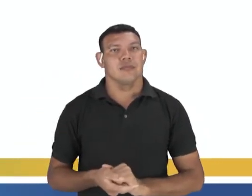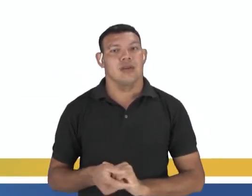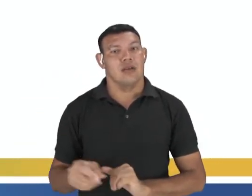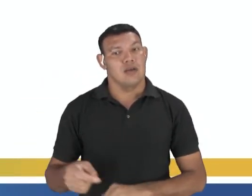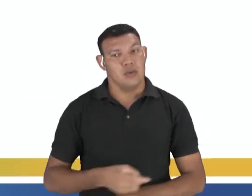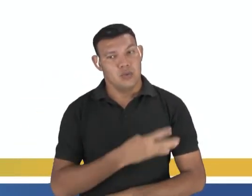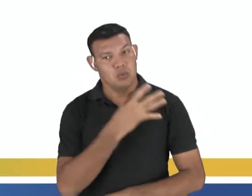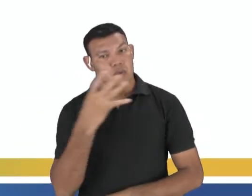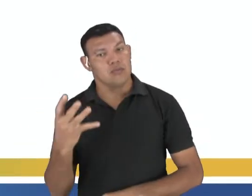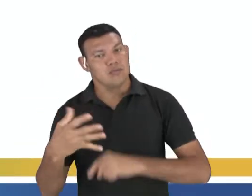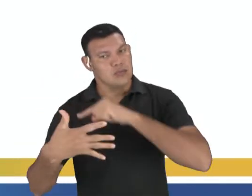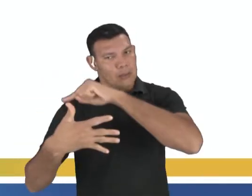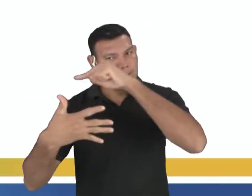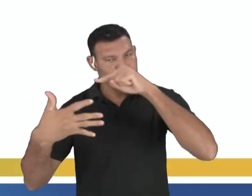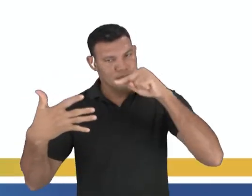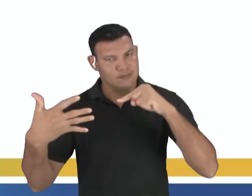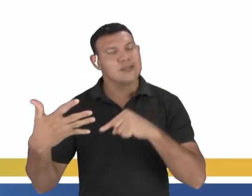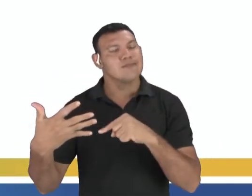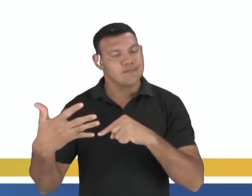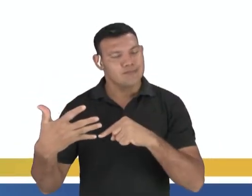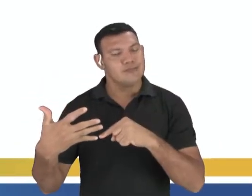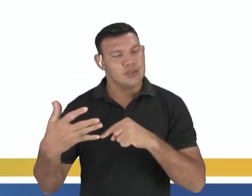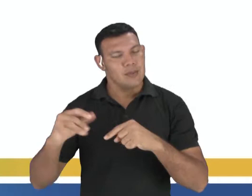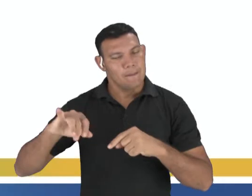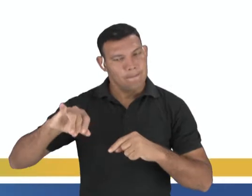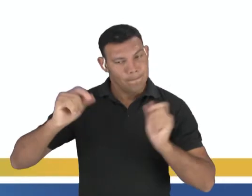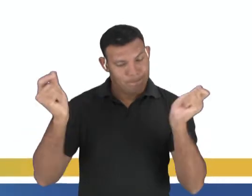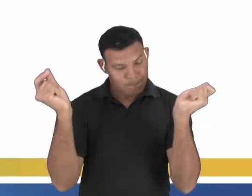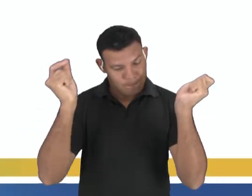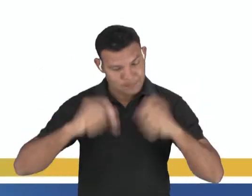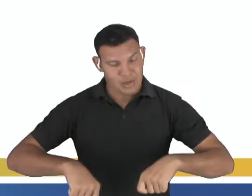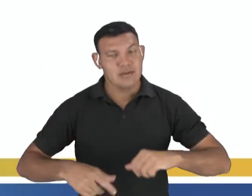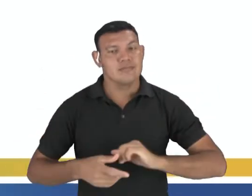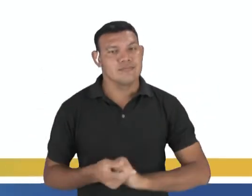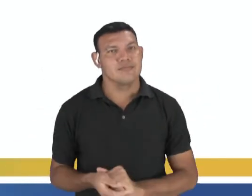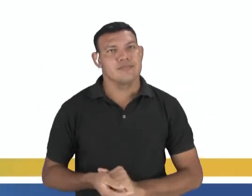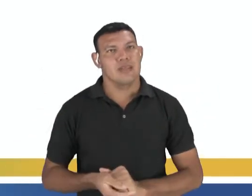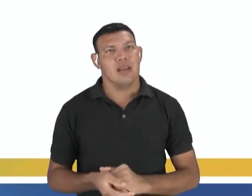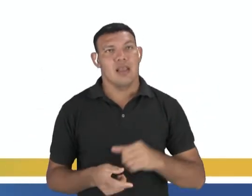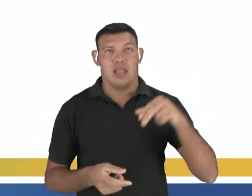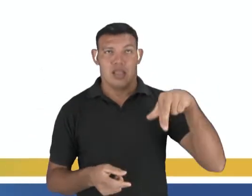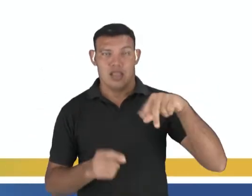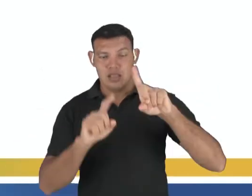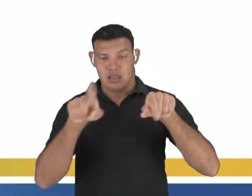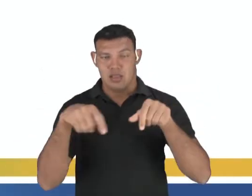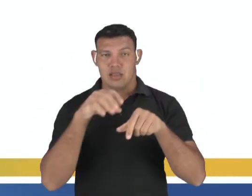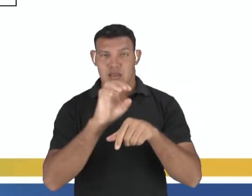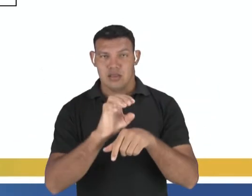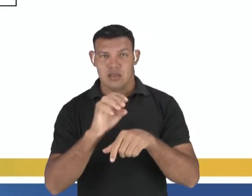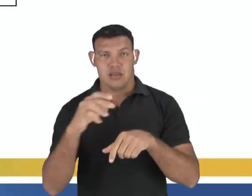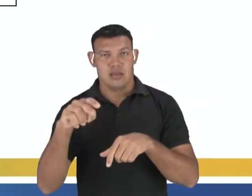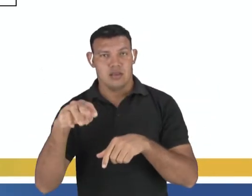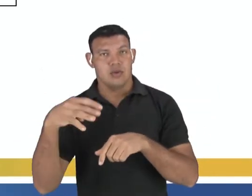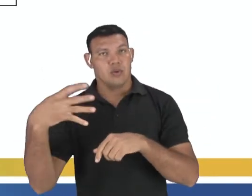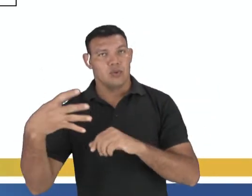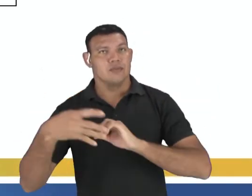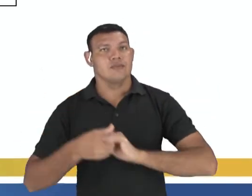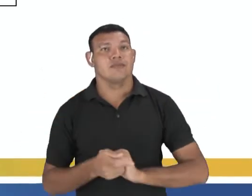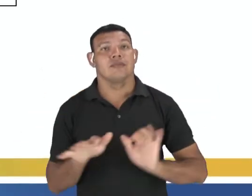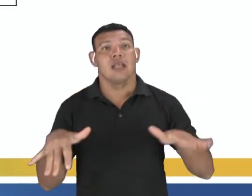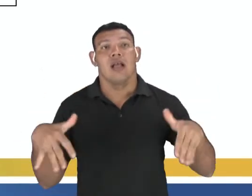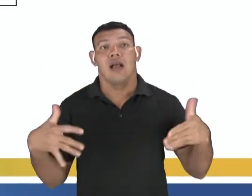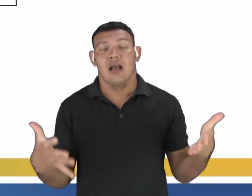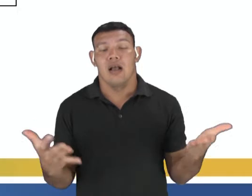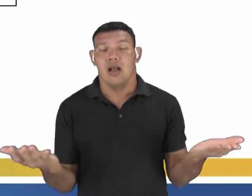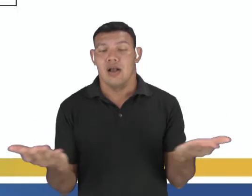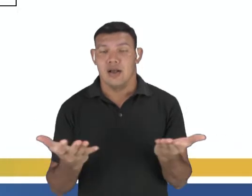quantidade de elementos que estão no evento favorável. Nesse caso, o N de E é 4, certinho? E